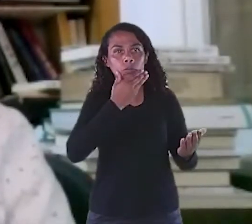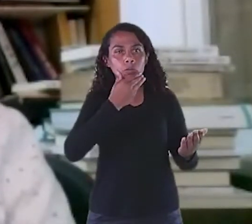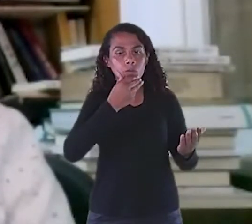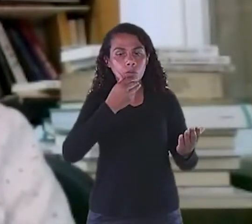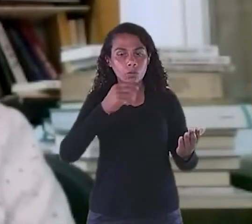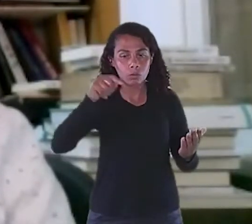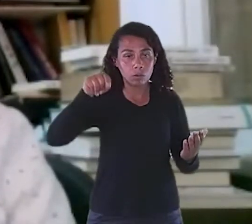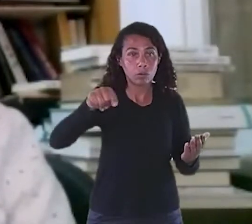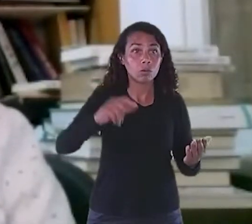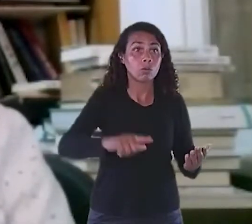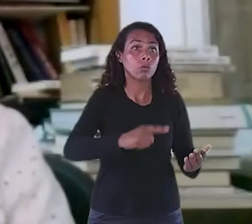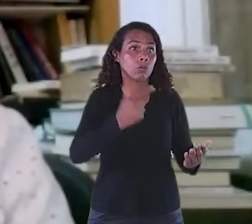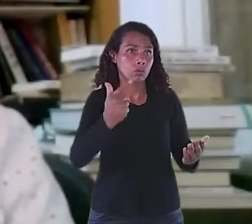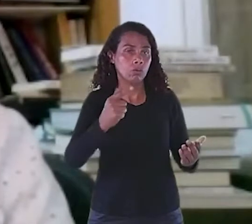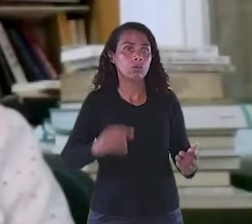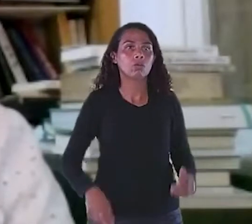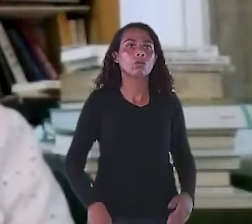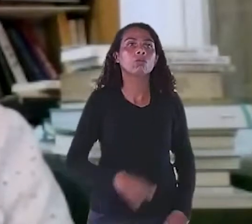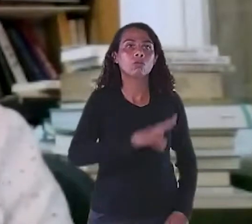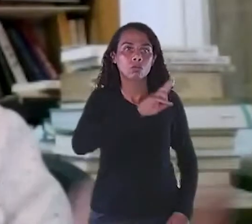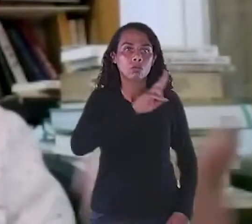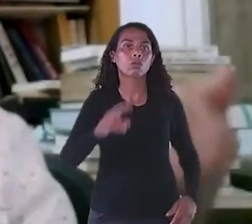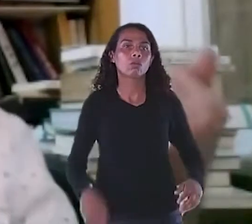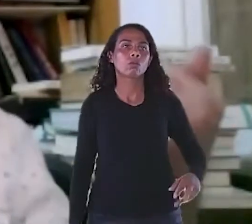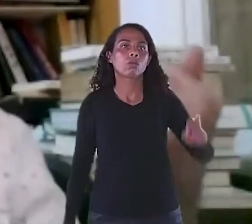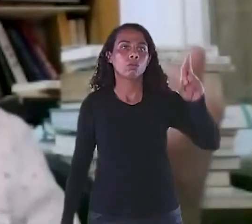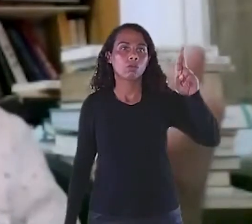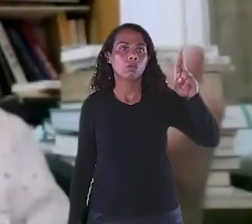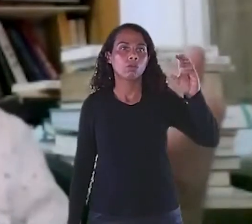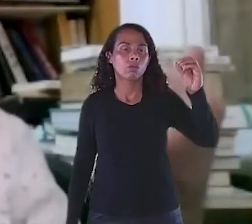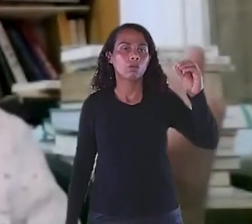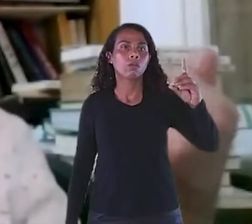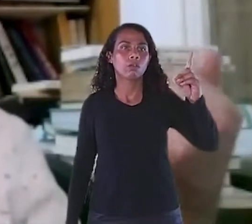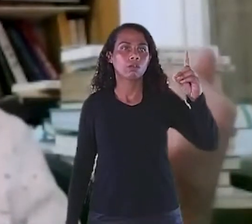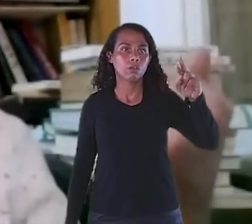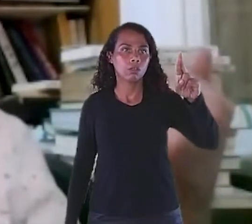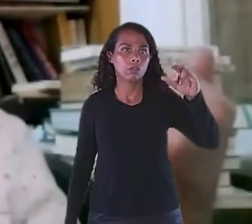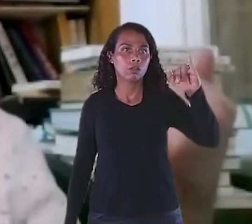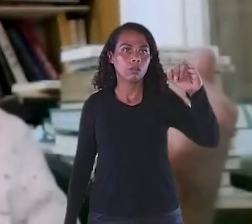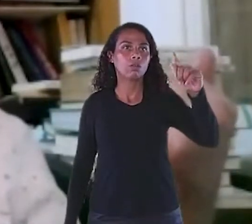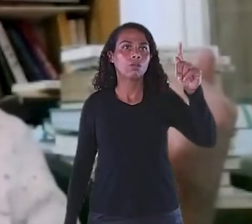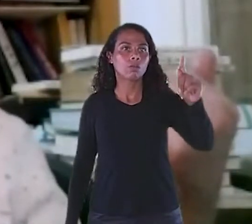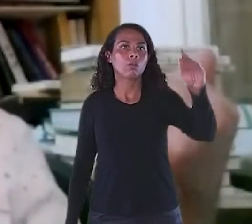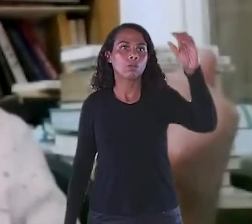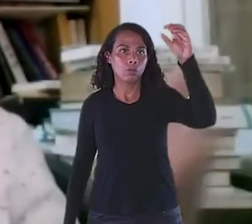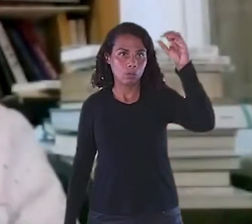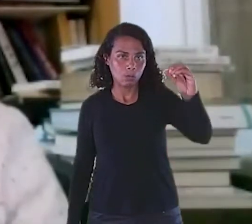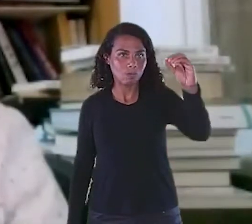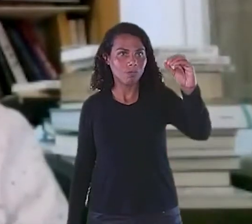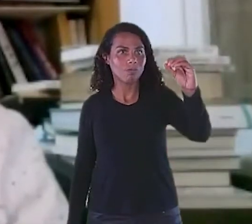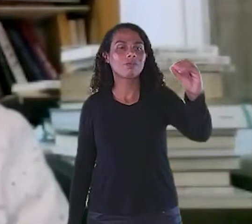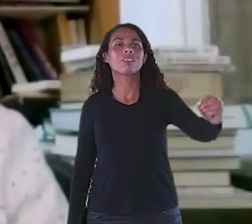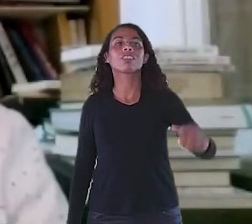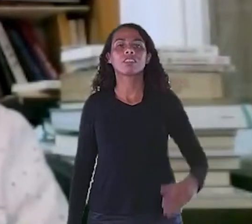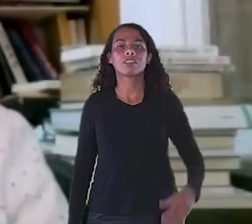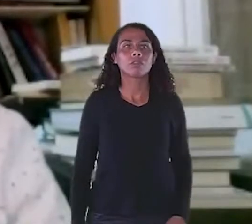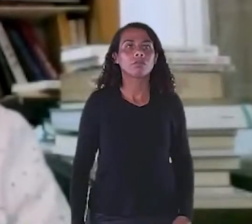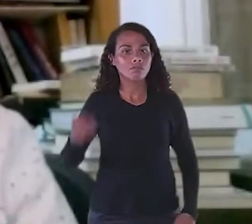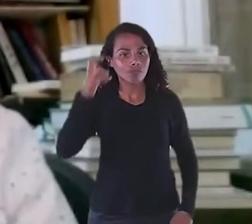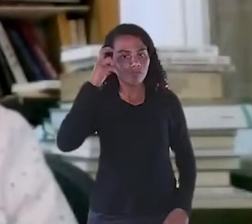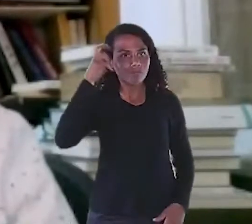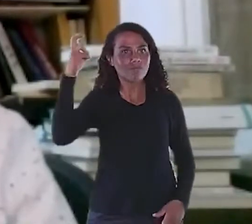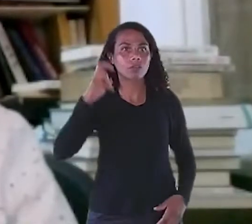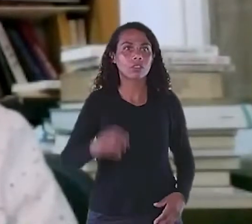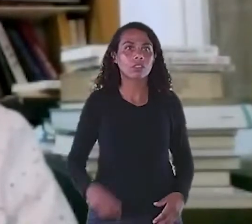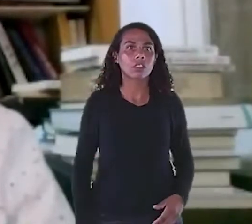o Rodrigo Breuning, que é um cara que já no meu livro de crônicas, o mais recente, que se chama